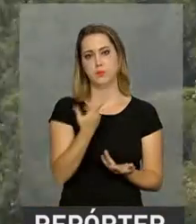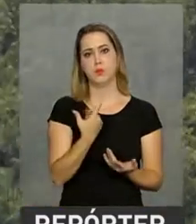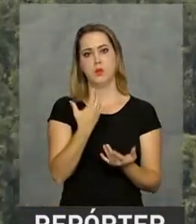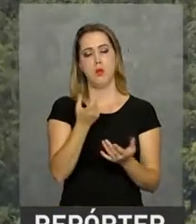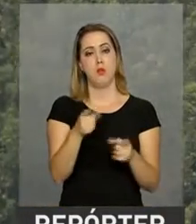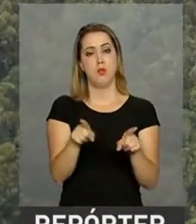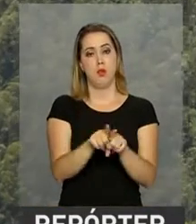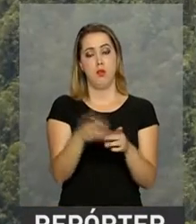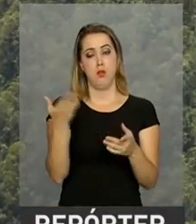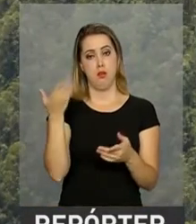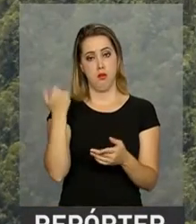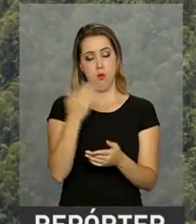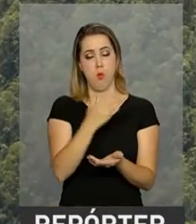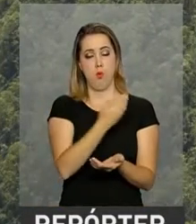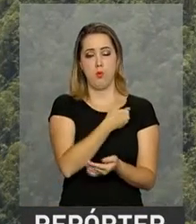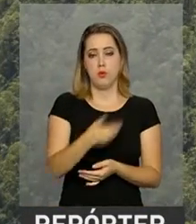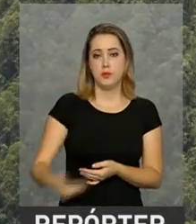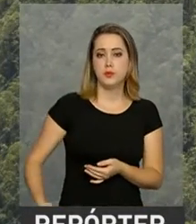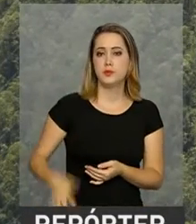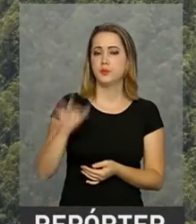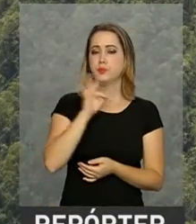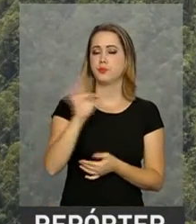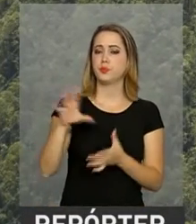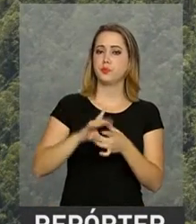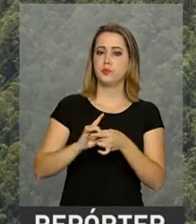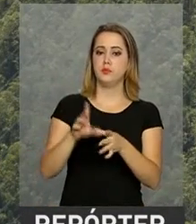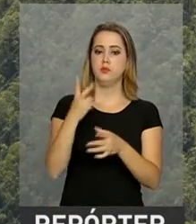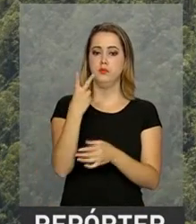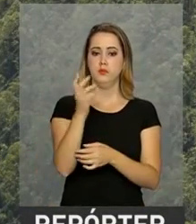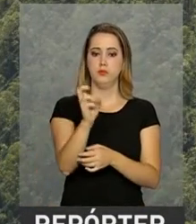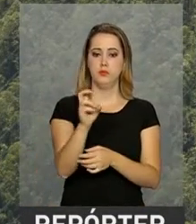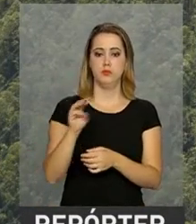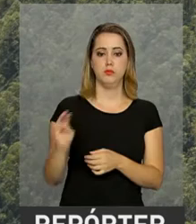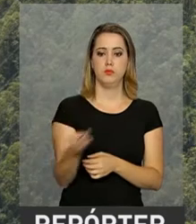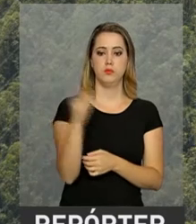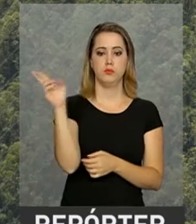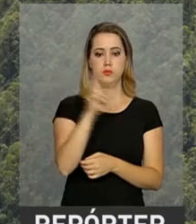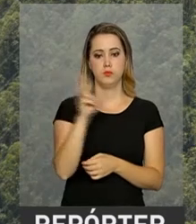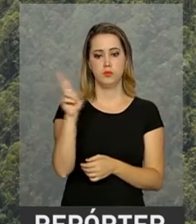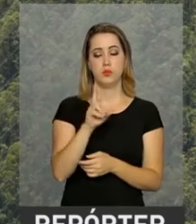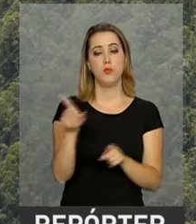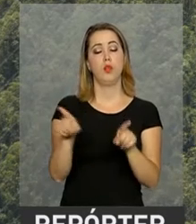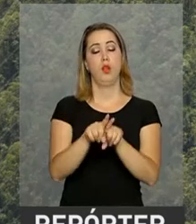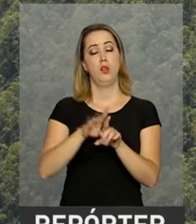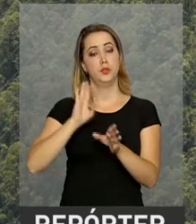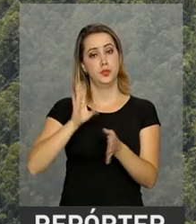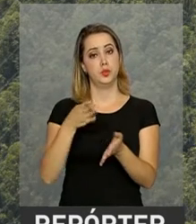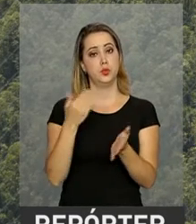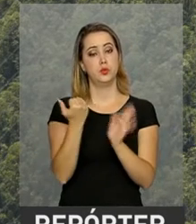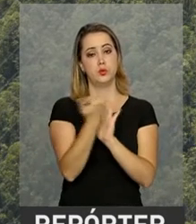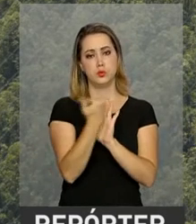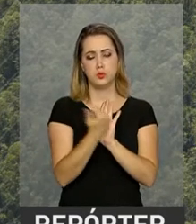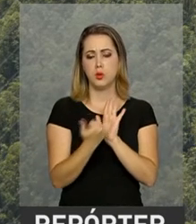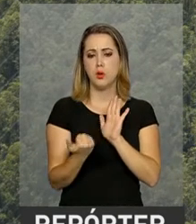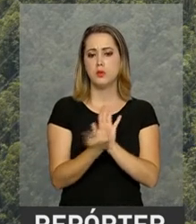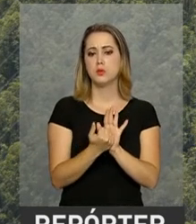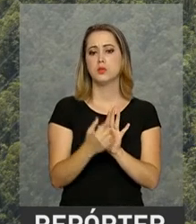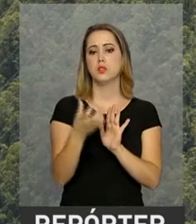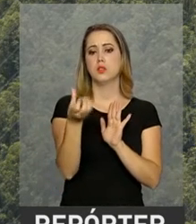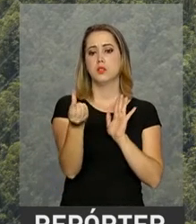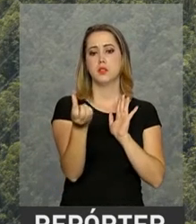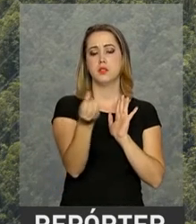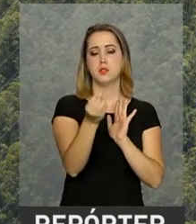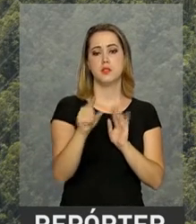governo federal liberou no final de dezembro 25 milhões de reais do total de 66 milhões e 500 mil reais previstos